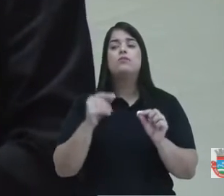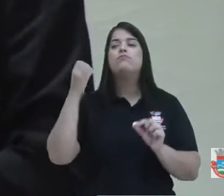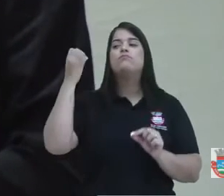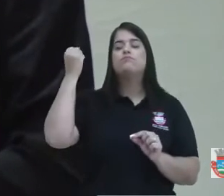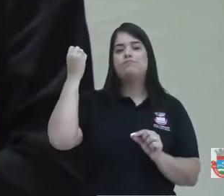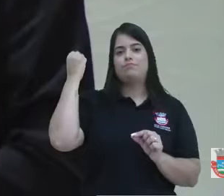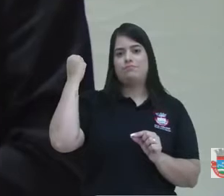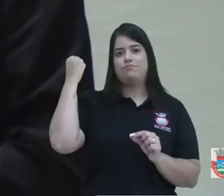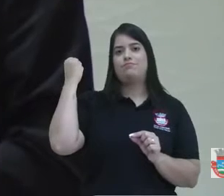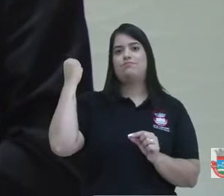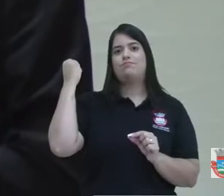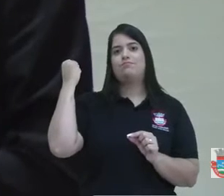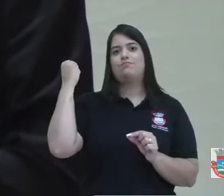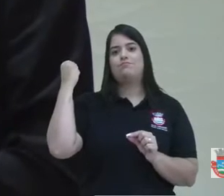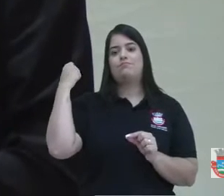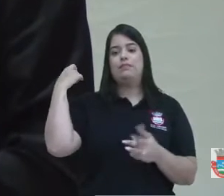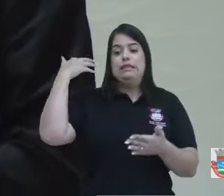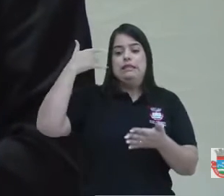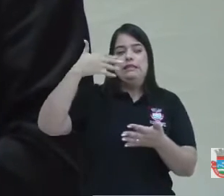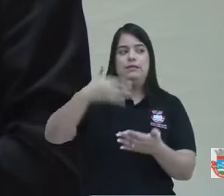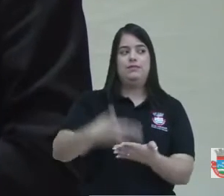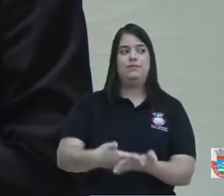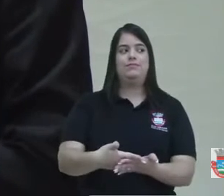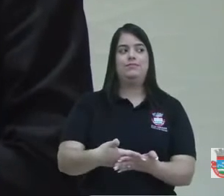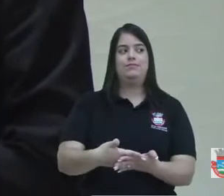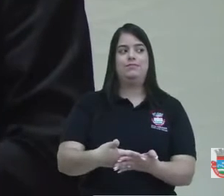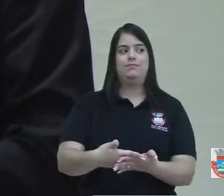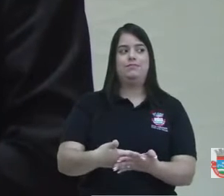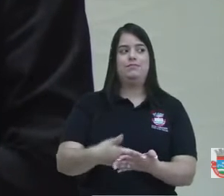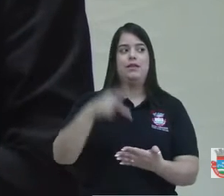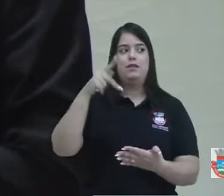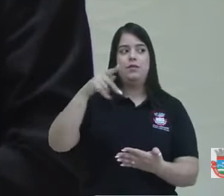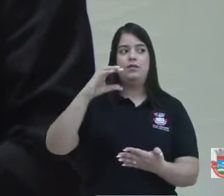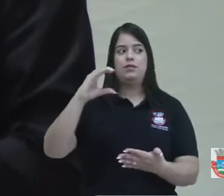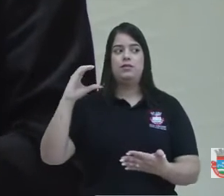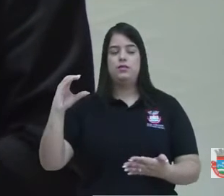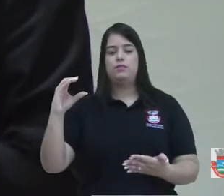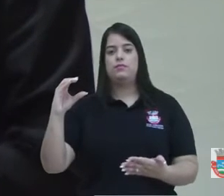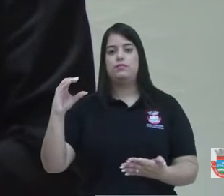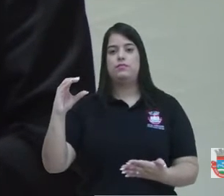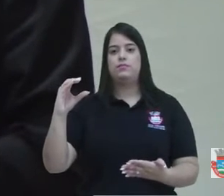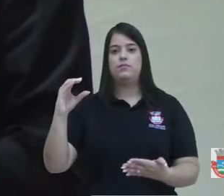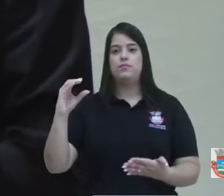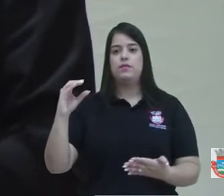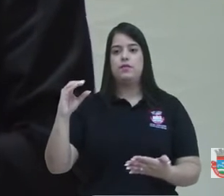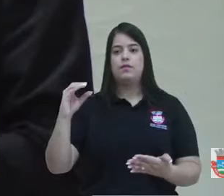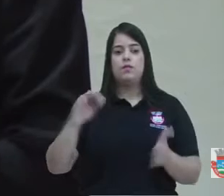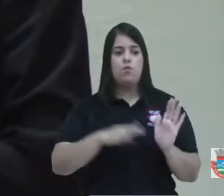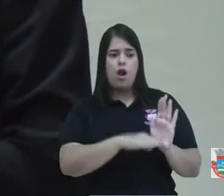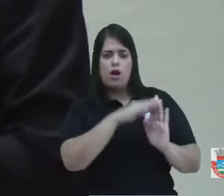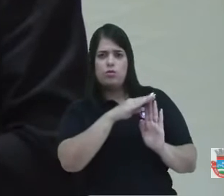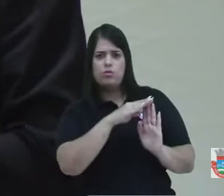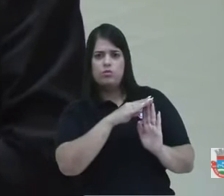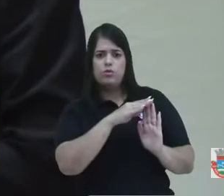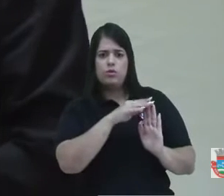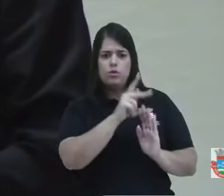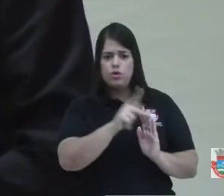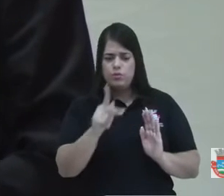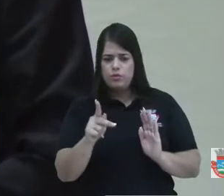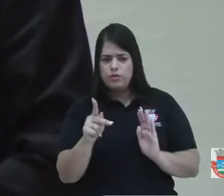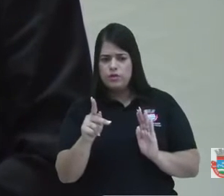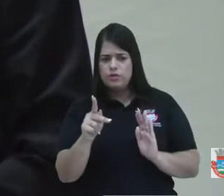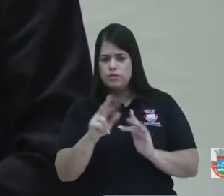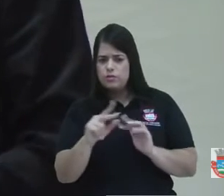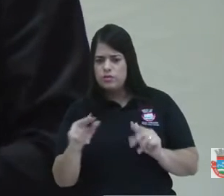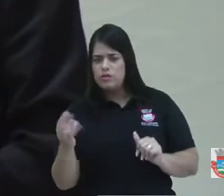de carreira. Mas o reajuste não foi ainda o que os professores